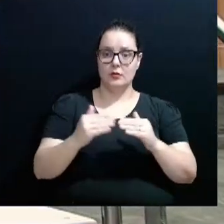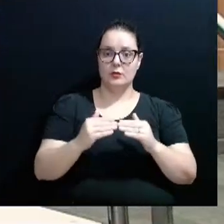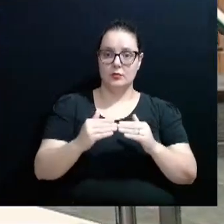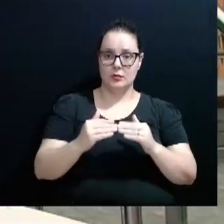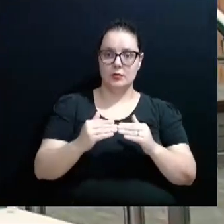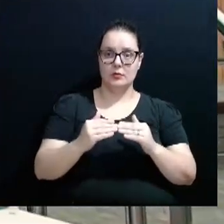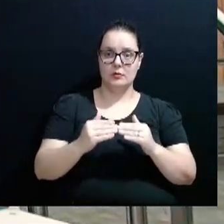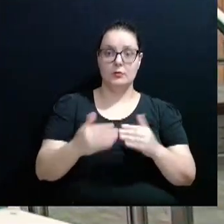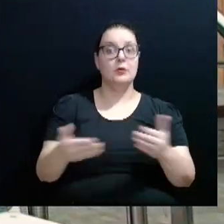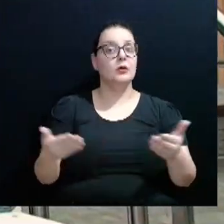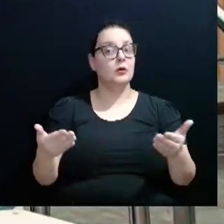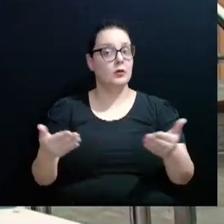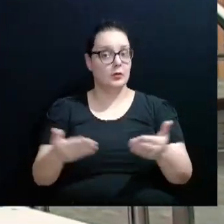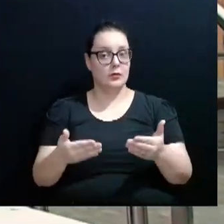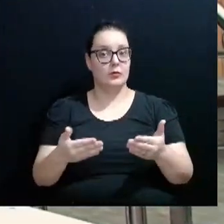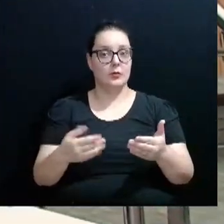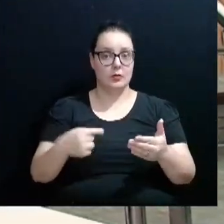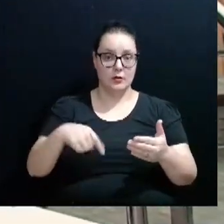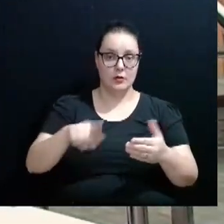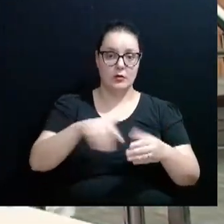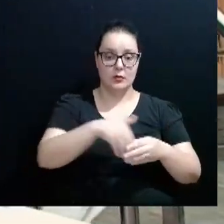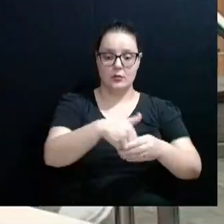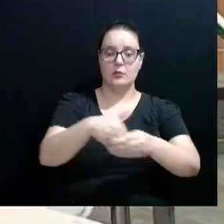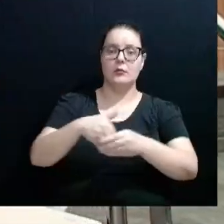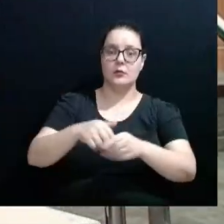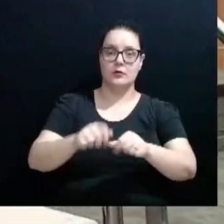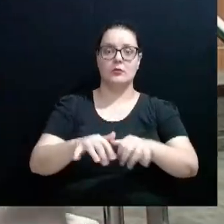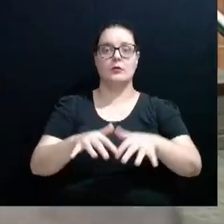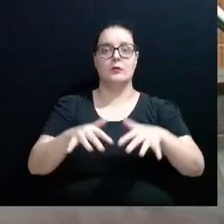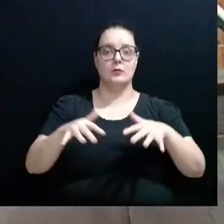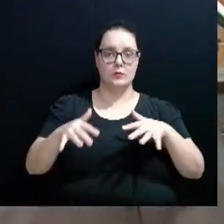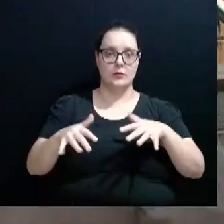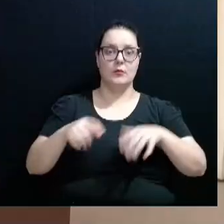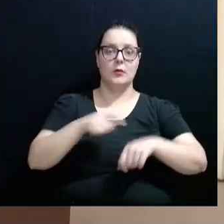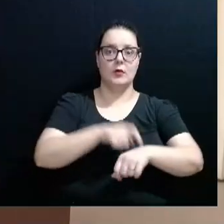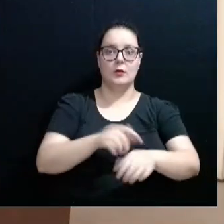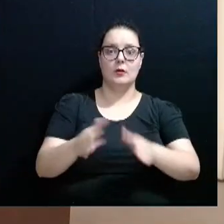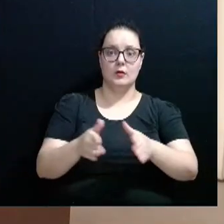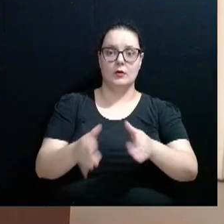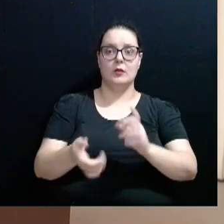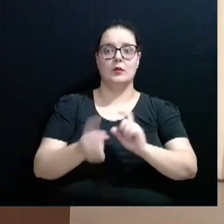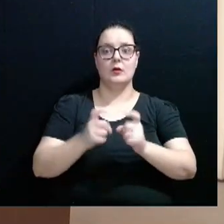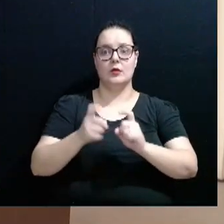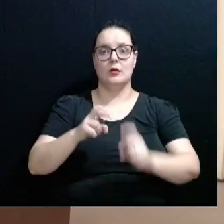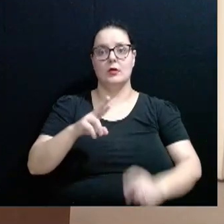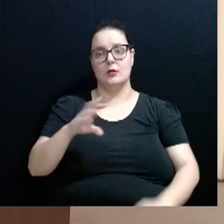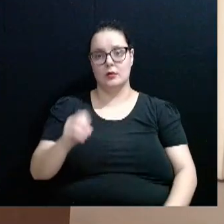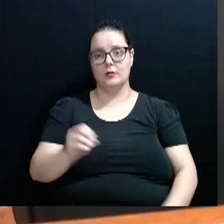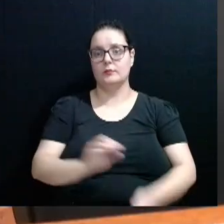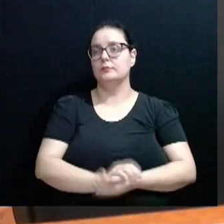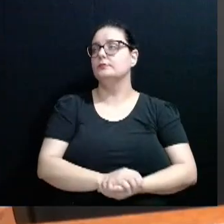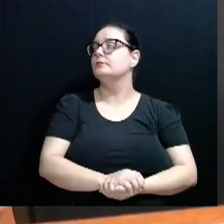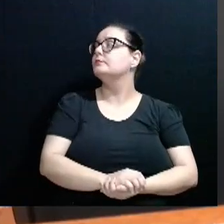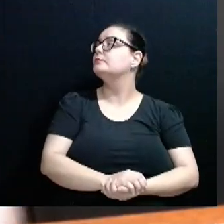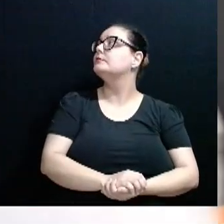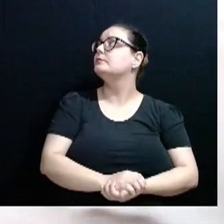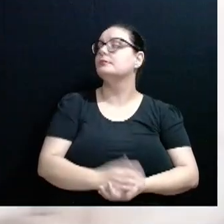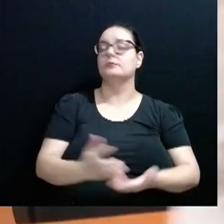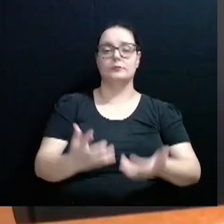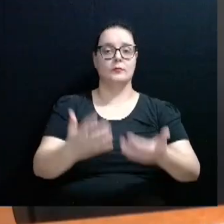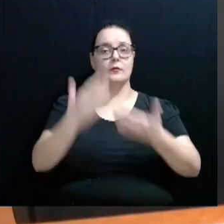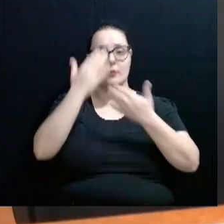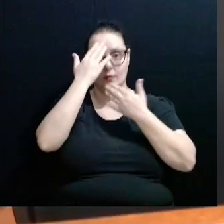agora irão à votação em plenário durante reunião ordinária. Quero aqui agradecer Paulo Haddad, quero